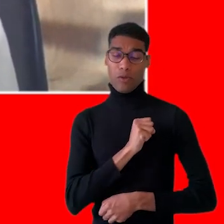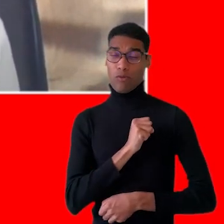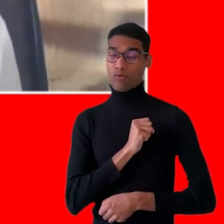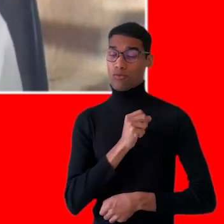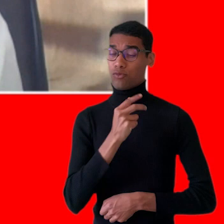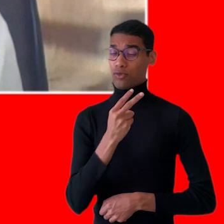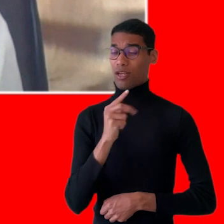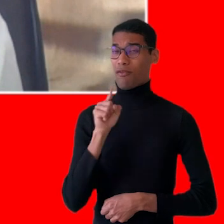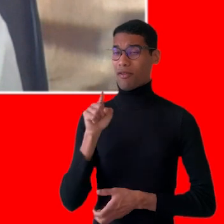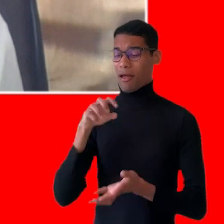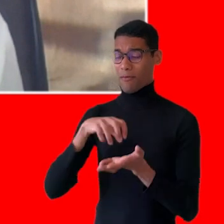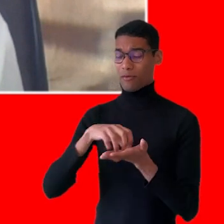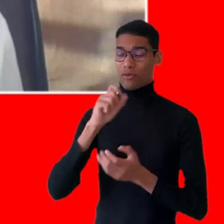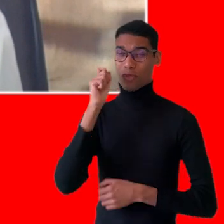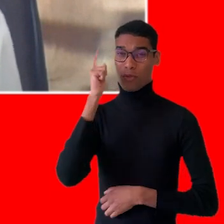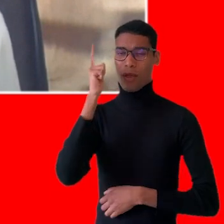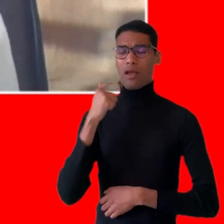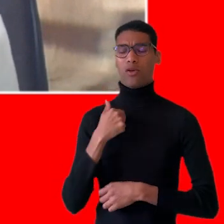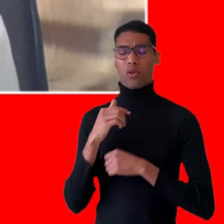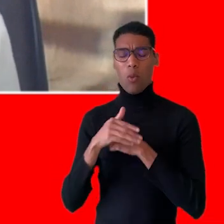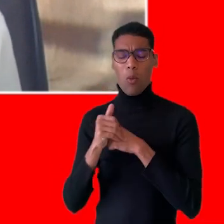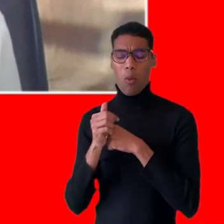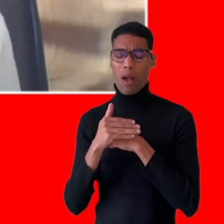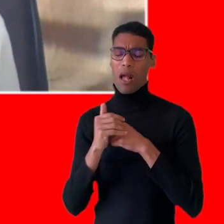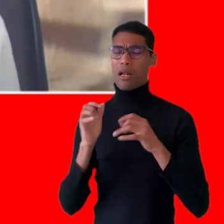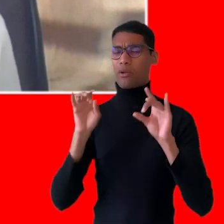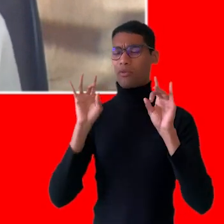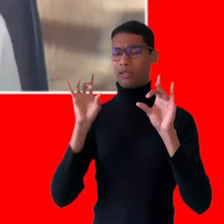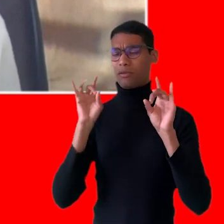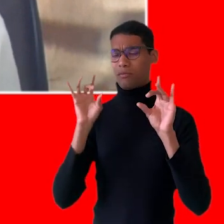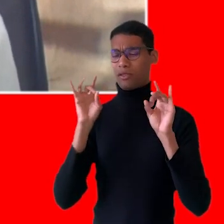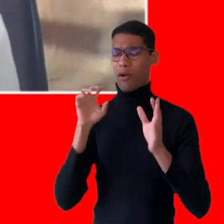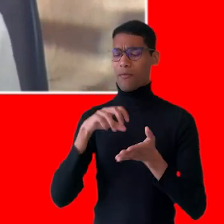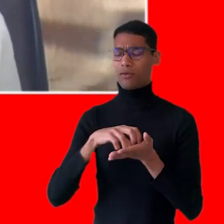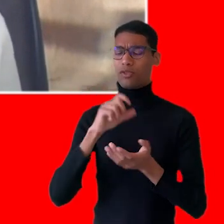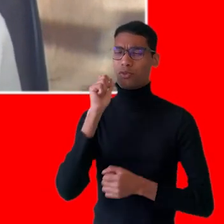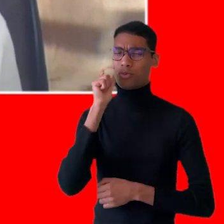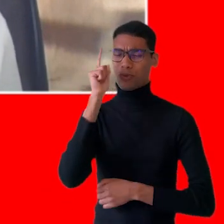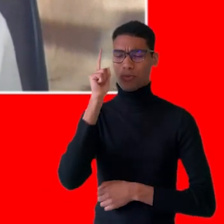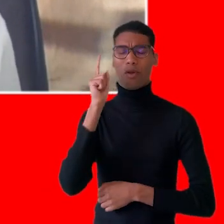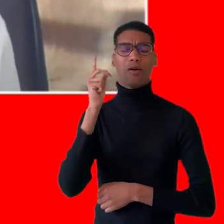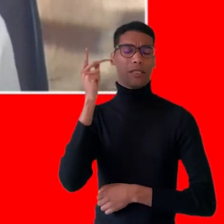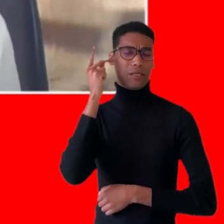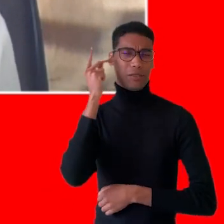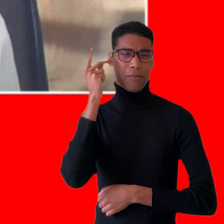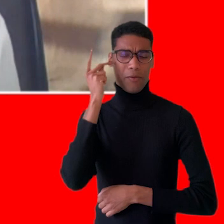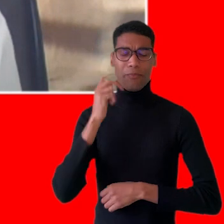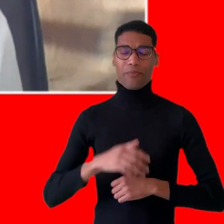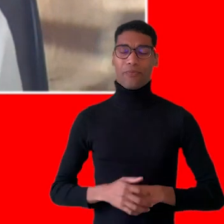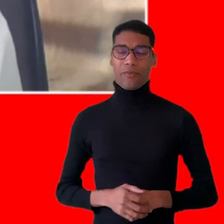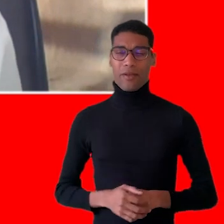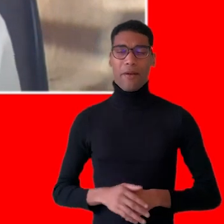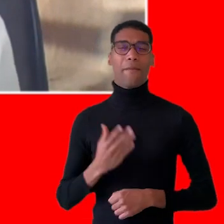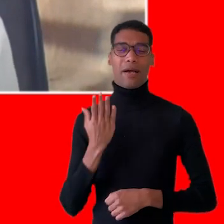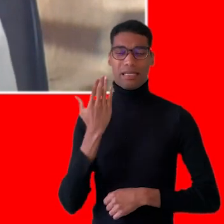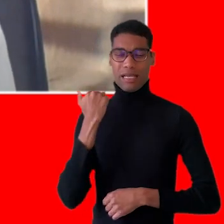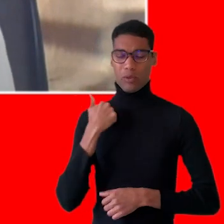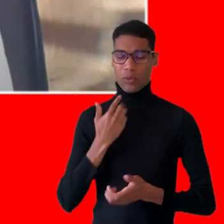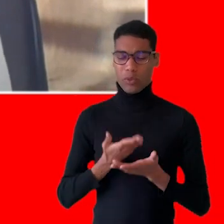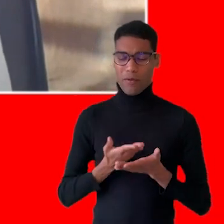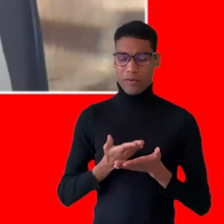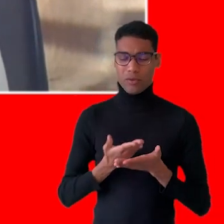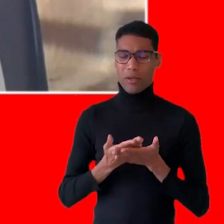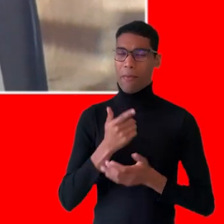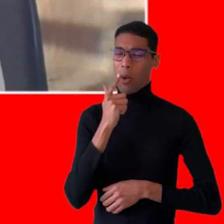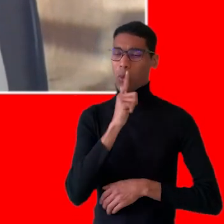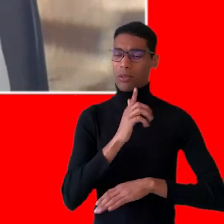Centro Cultural também, que eu tenho um carinho muito especial pelo Centro Cultural São Paulo, porque quando eu estava, era uma